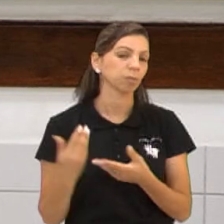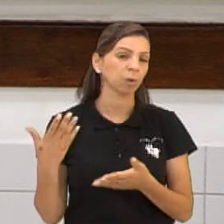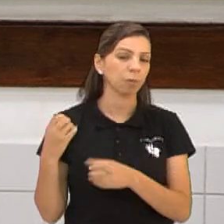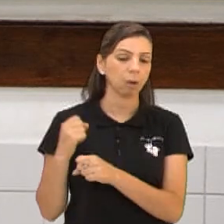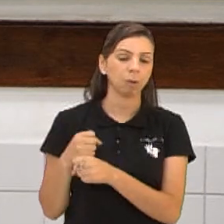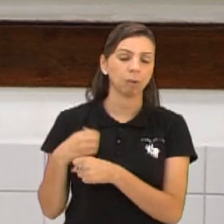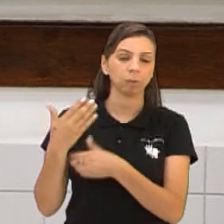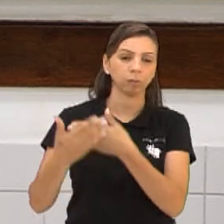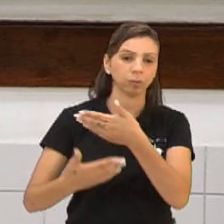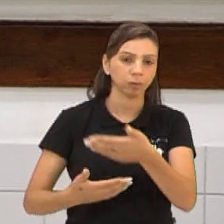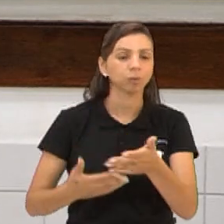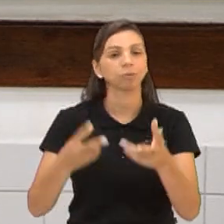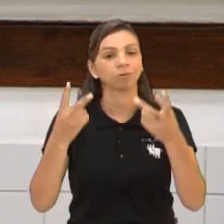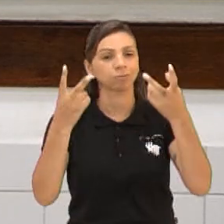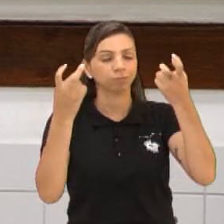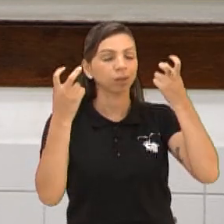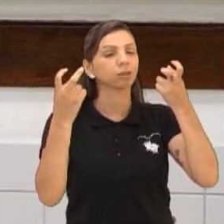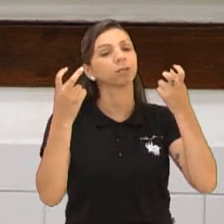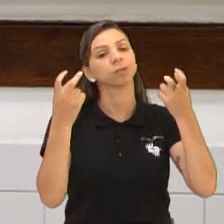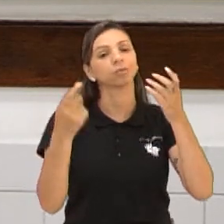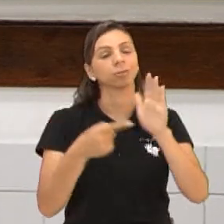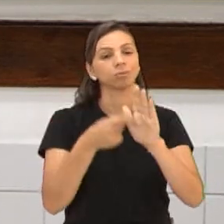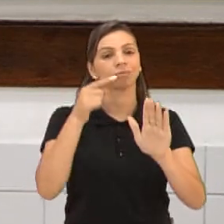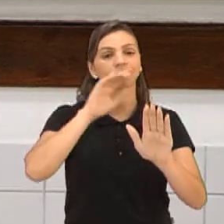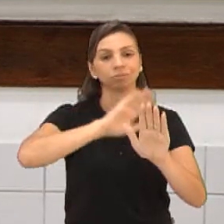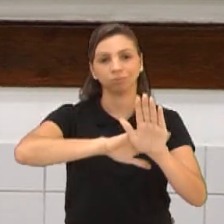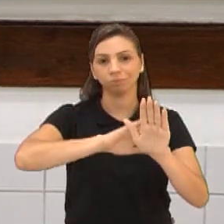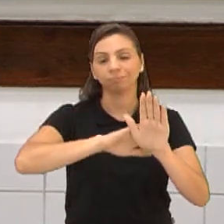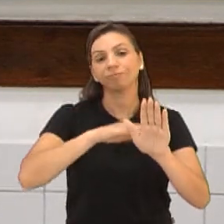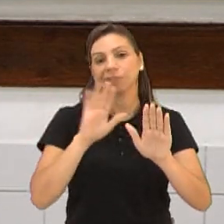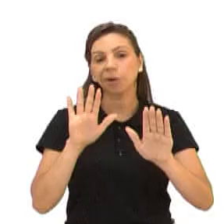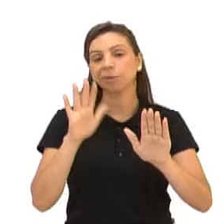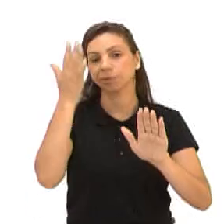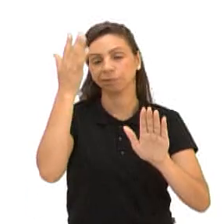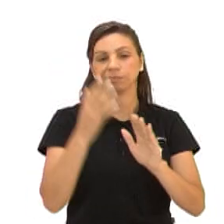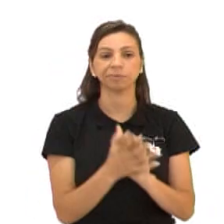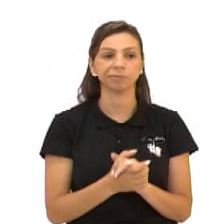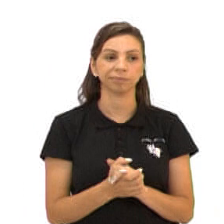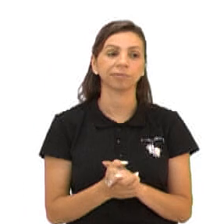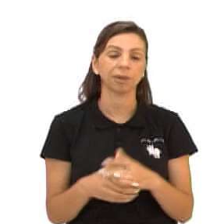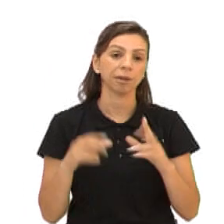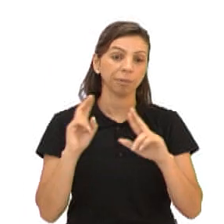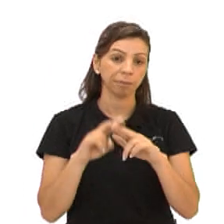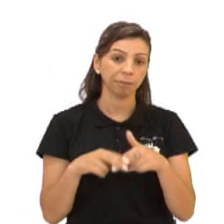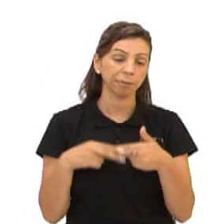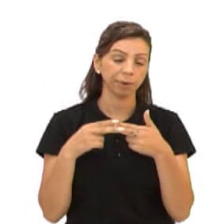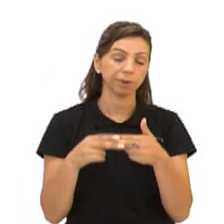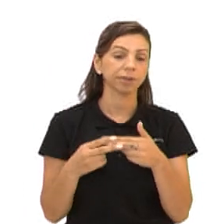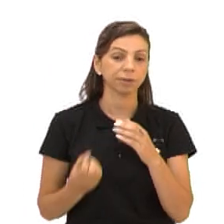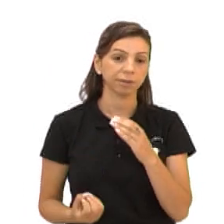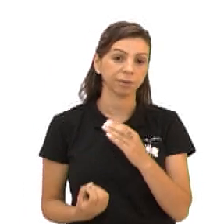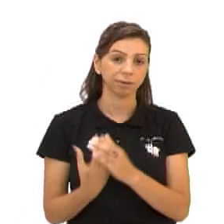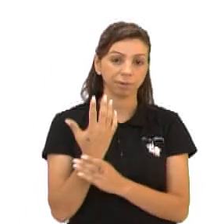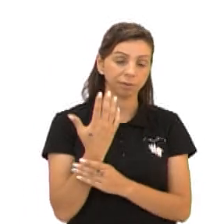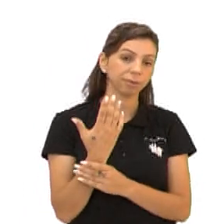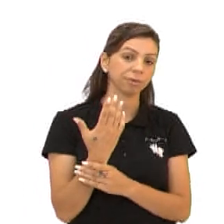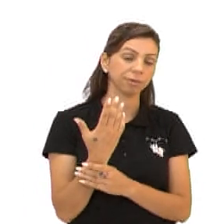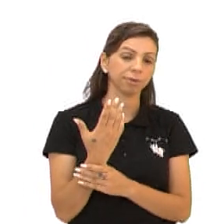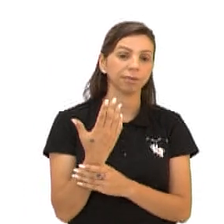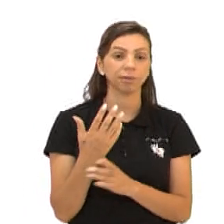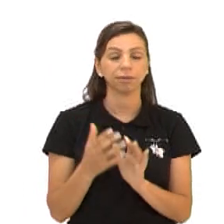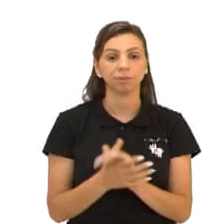constrói E aí você vai poder perceber falácias quando elas acontecerem então por isso que a origem dela é uma